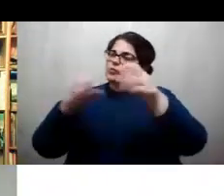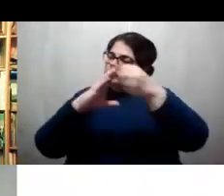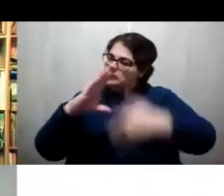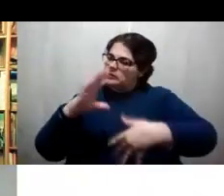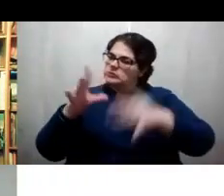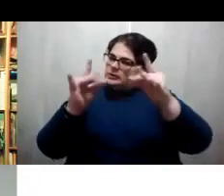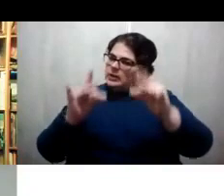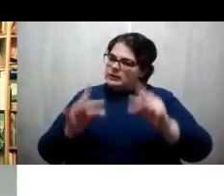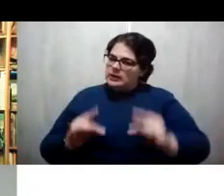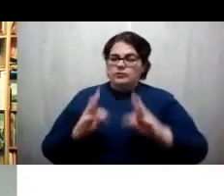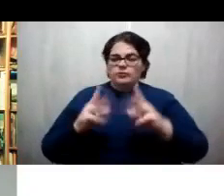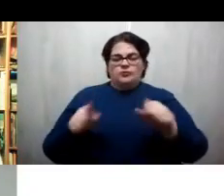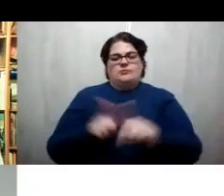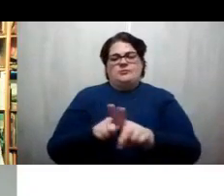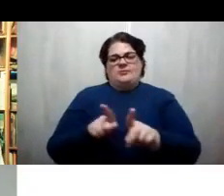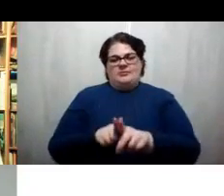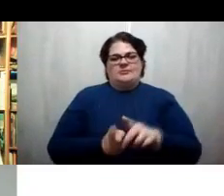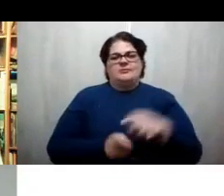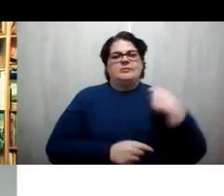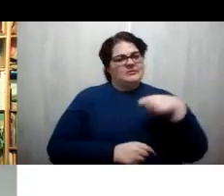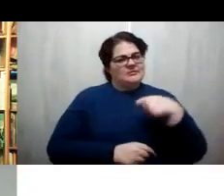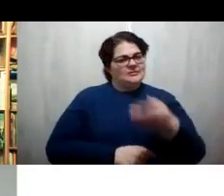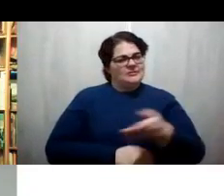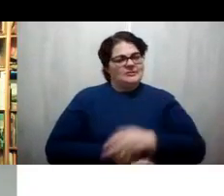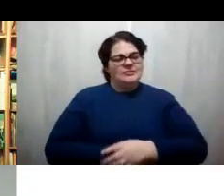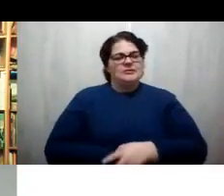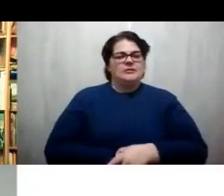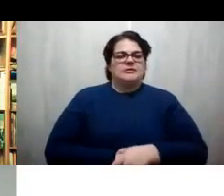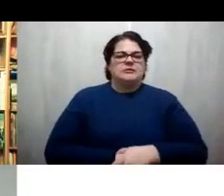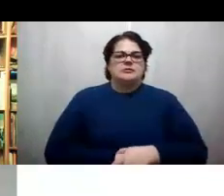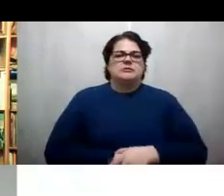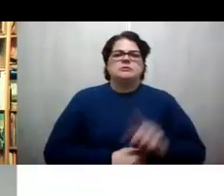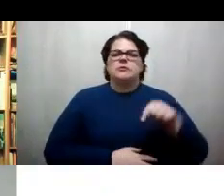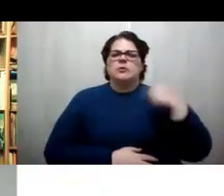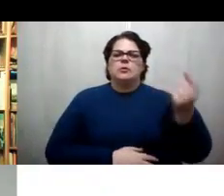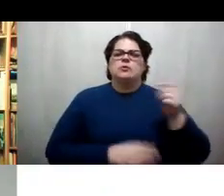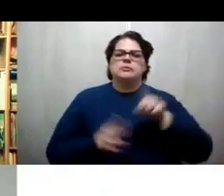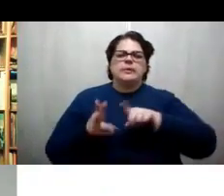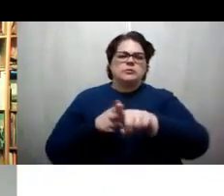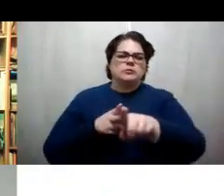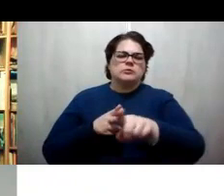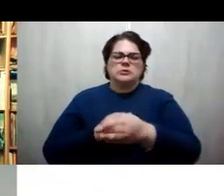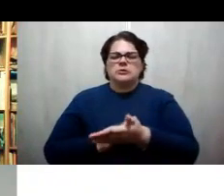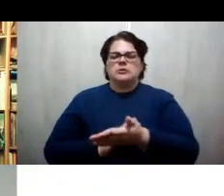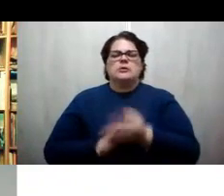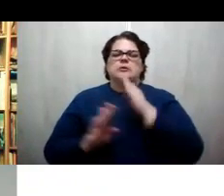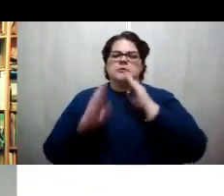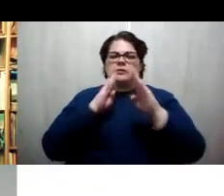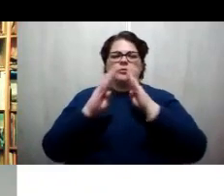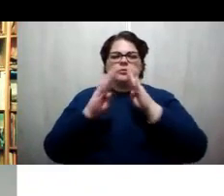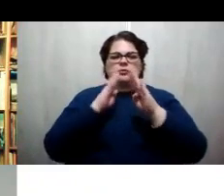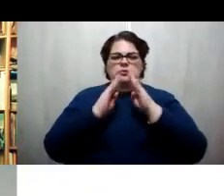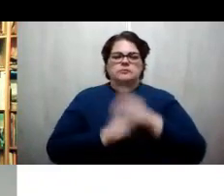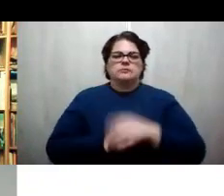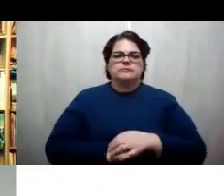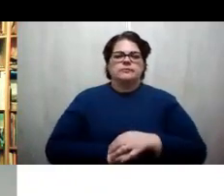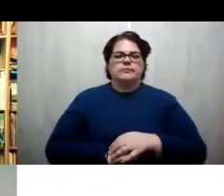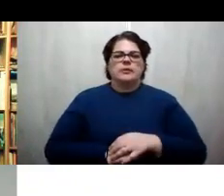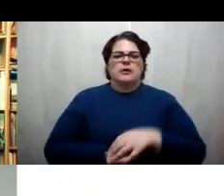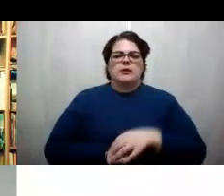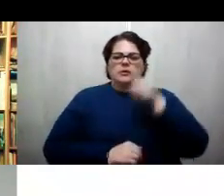né? Com certeza. Outra pergunta que vem do nosso Facebook aqui, Kim Arrouca